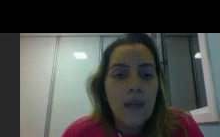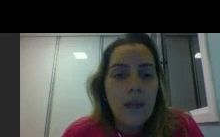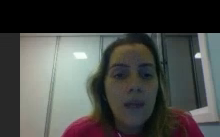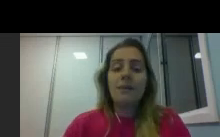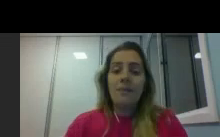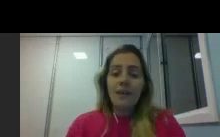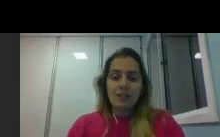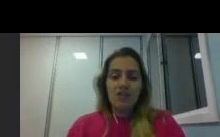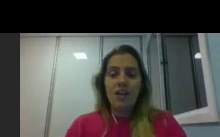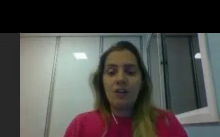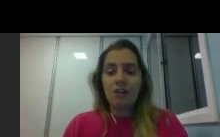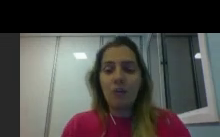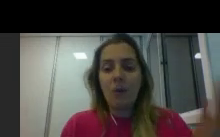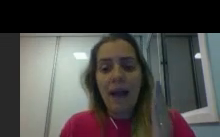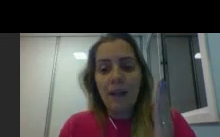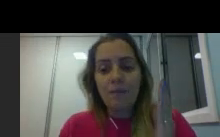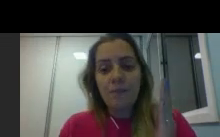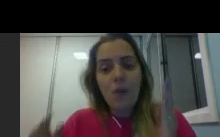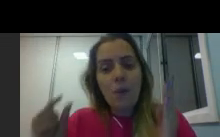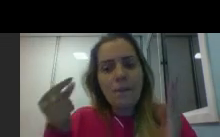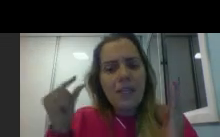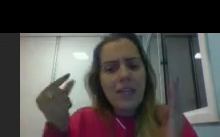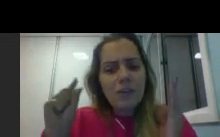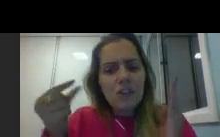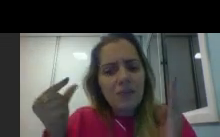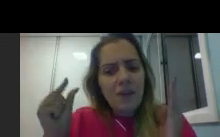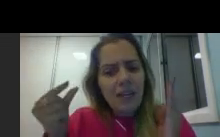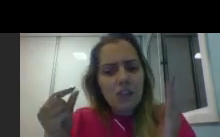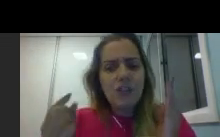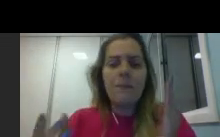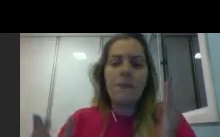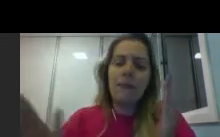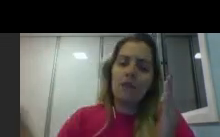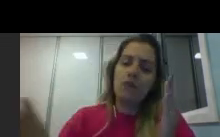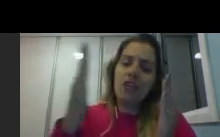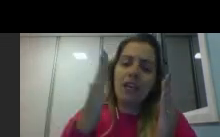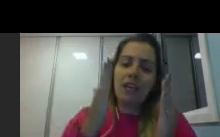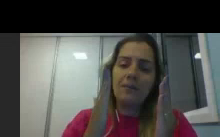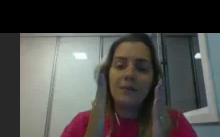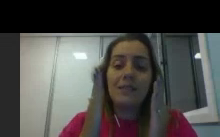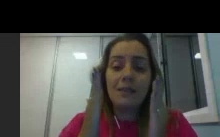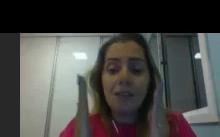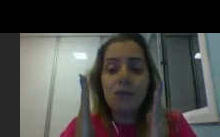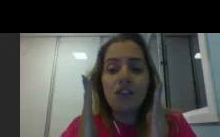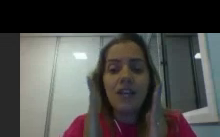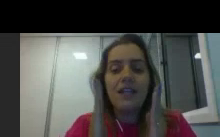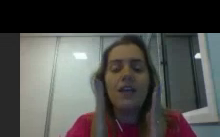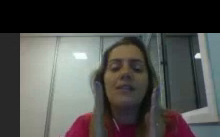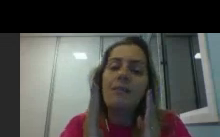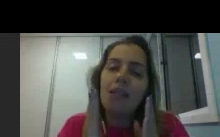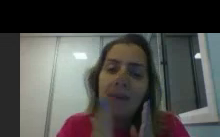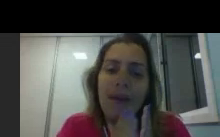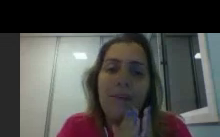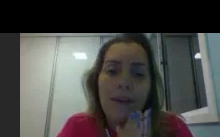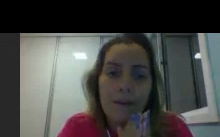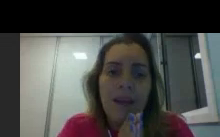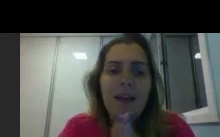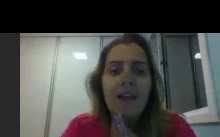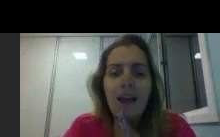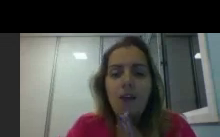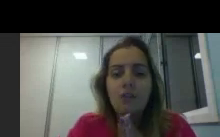Ou eu recebi esse gene do meu pai um pouquinho diferente do gene, desse mesmo gene que eu recebi da